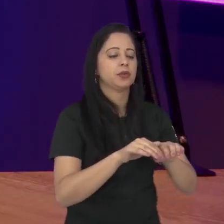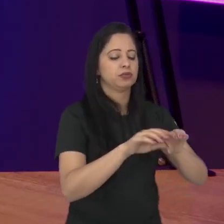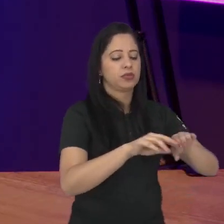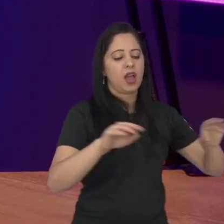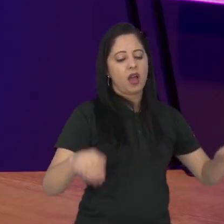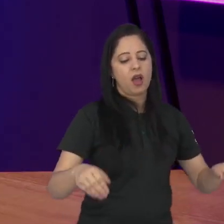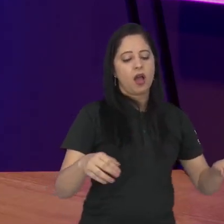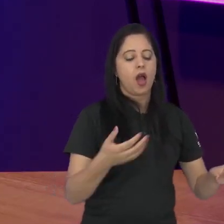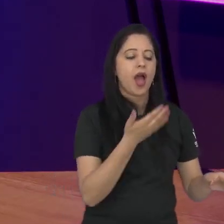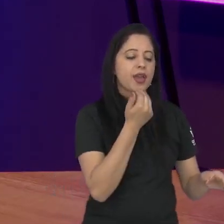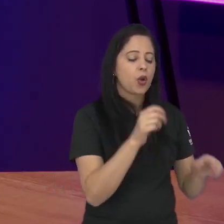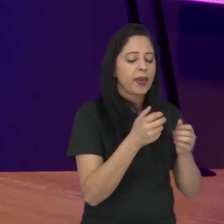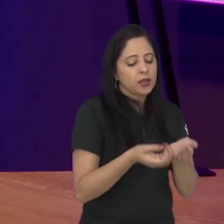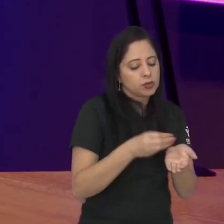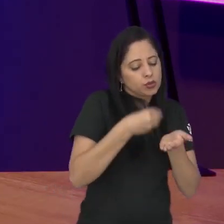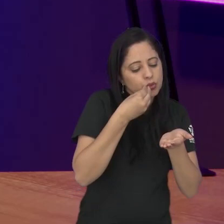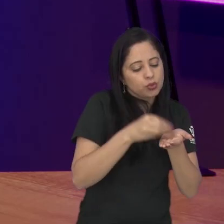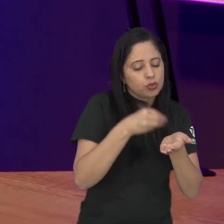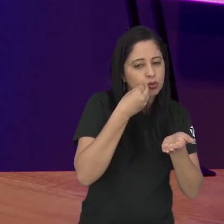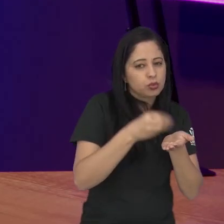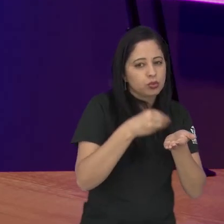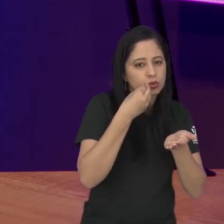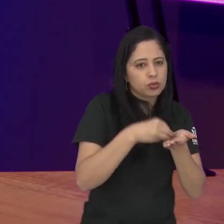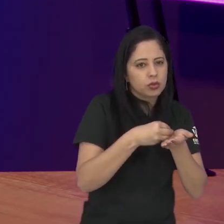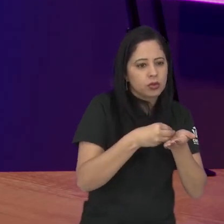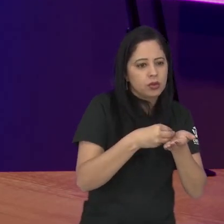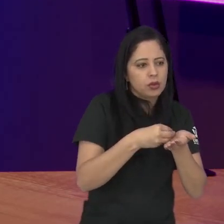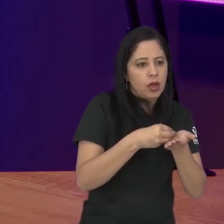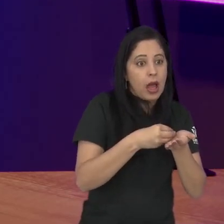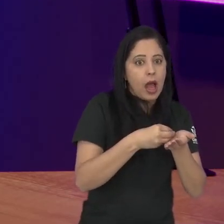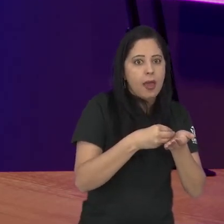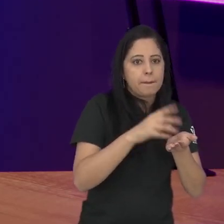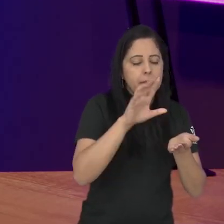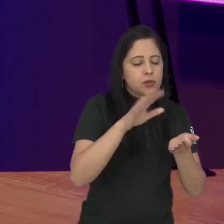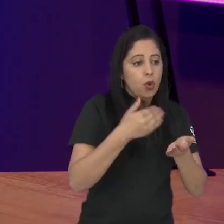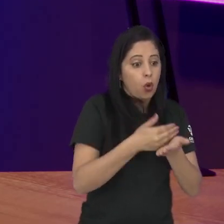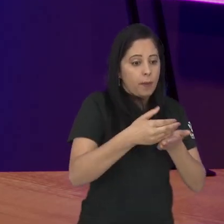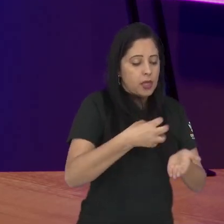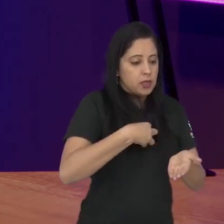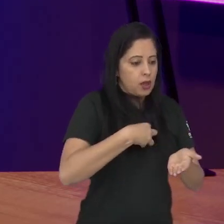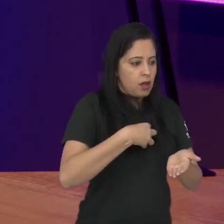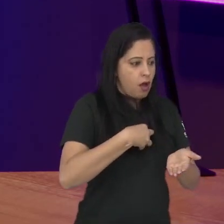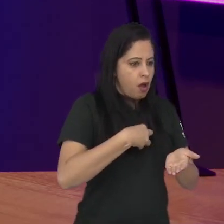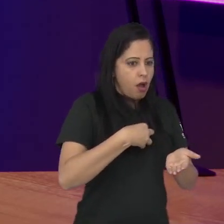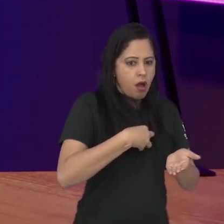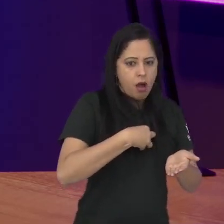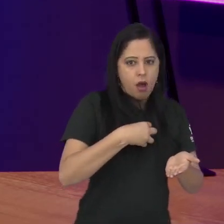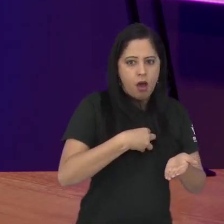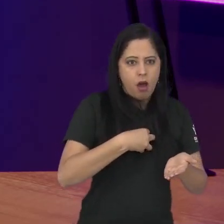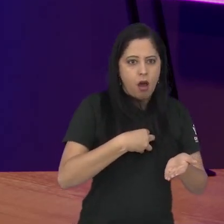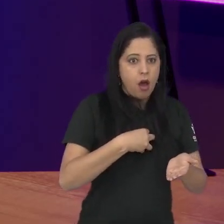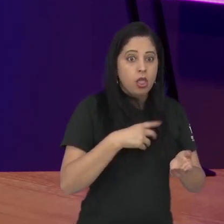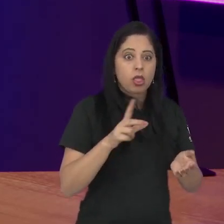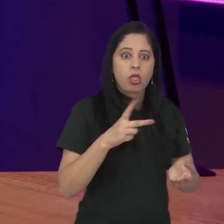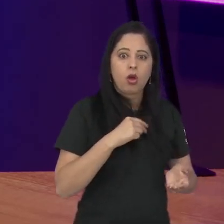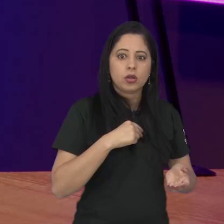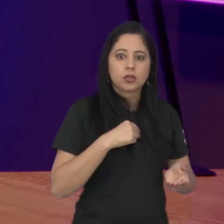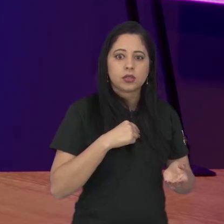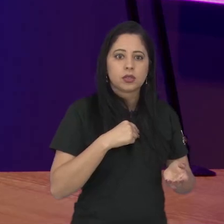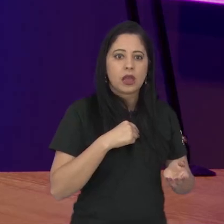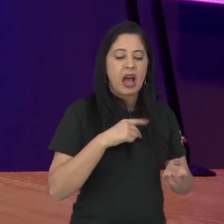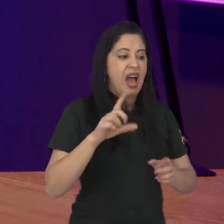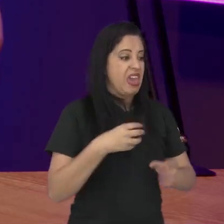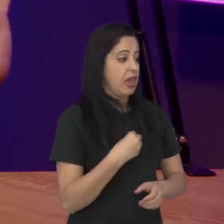em família, aí do nada a pessoa começa a demonstrar o sintoma, e daí a galera, tipo, simplesmente prende esse cara